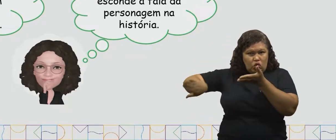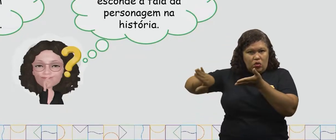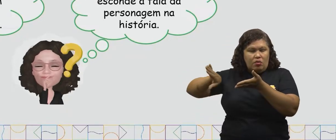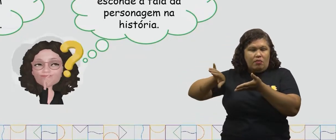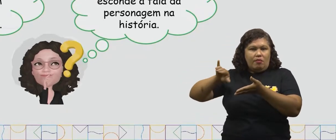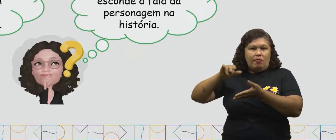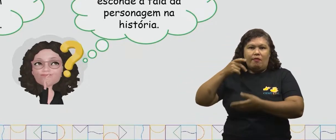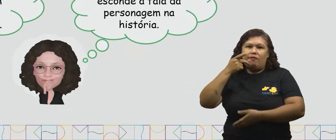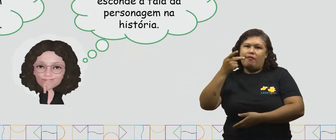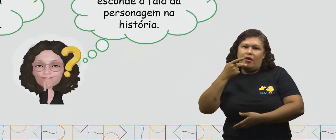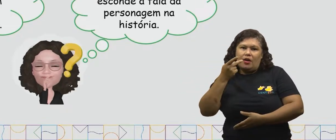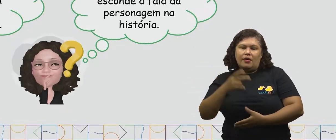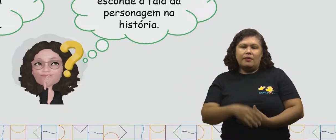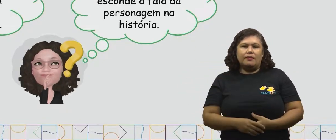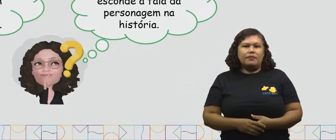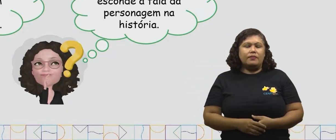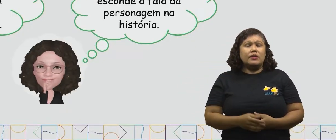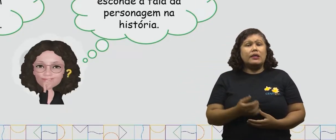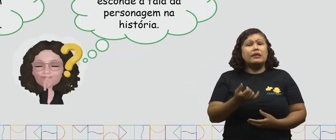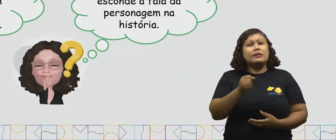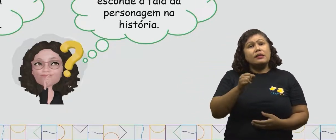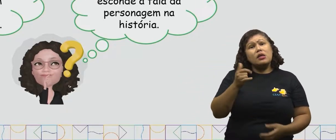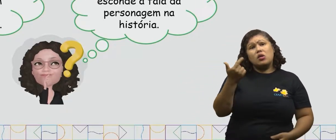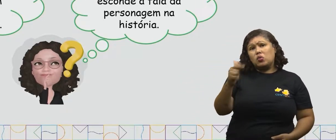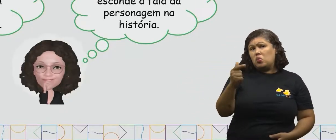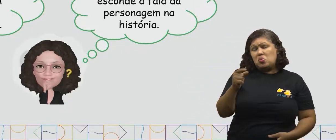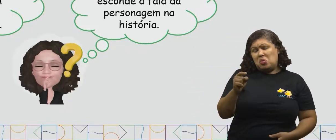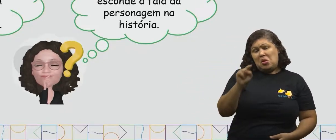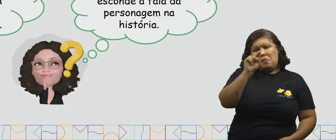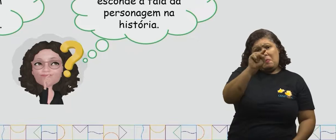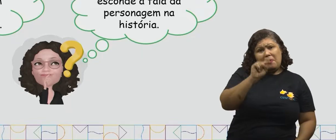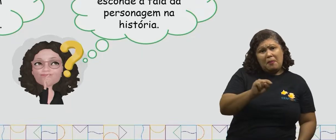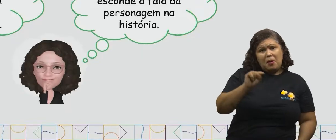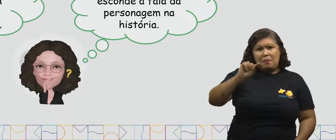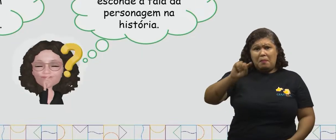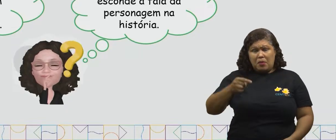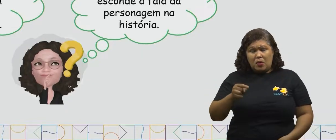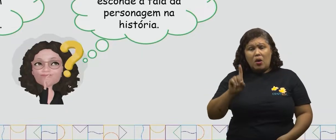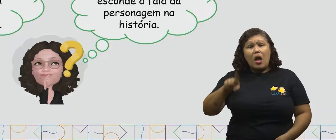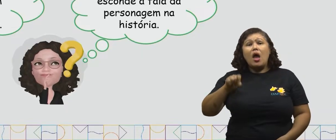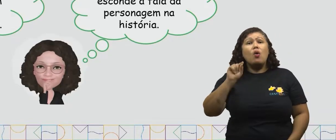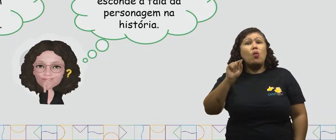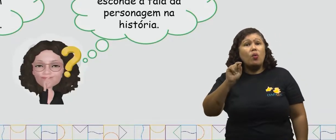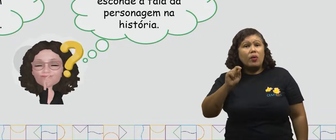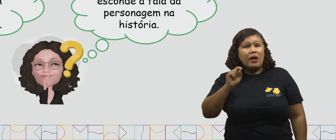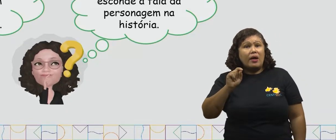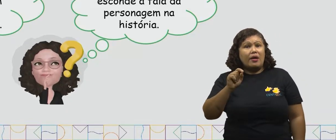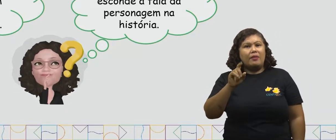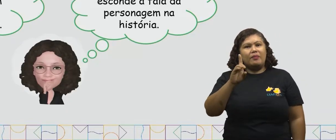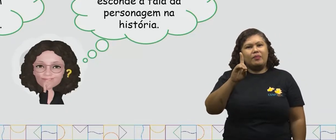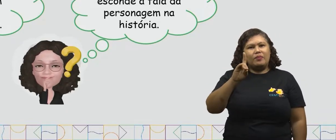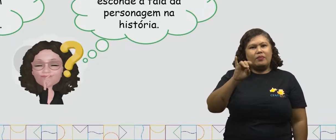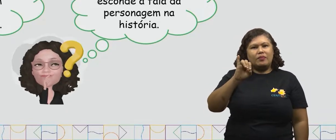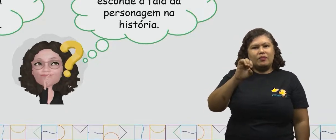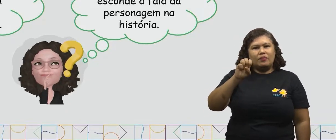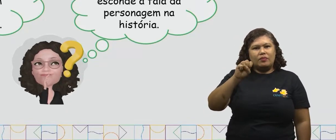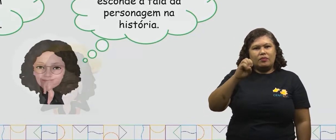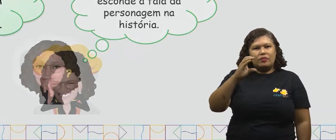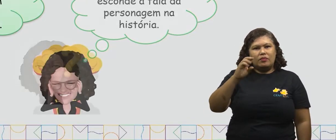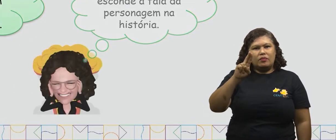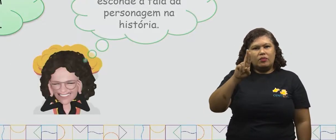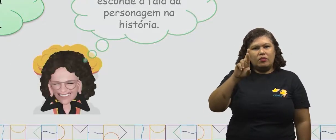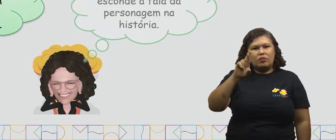na história. Quando não há pontuação, nós temos o que é conhecido como discurso indireto.